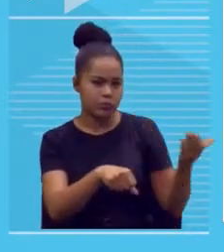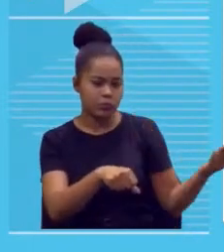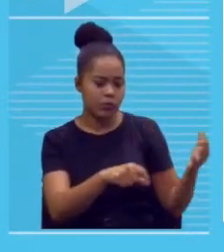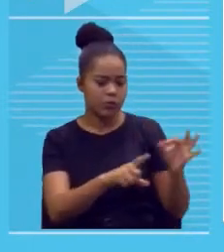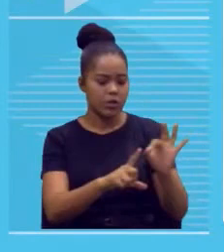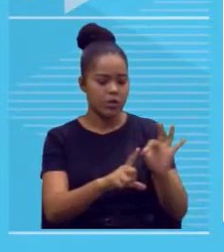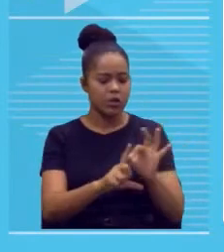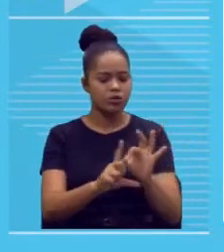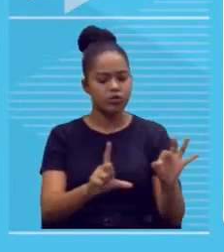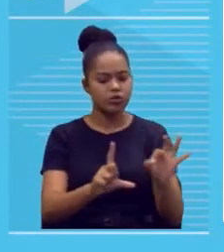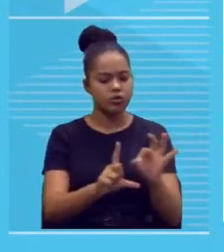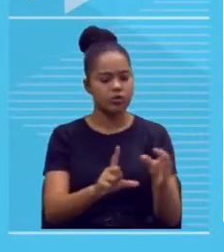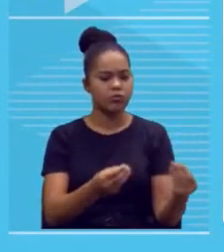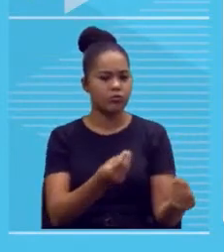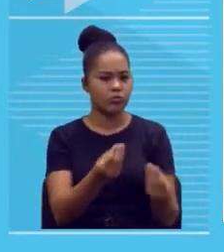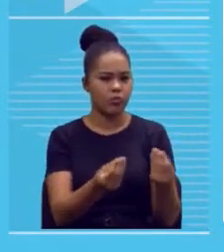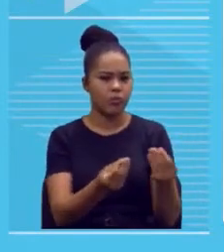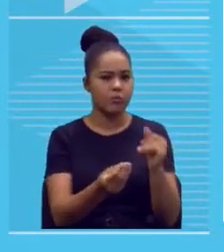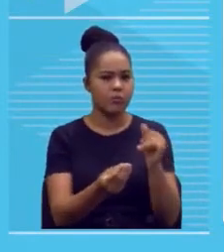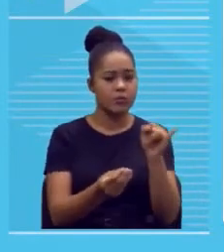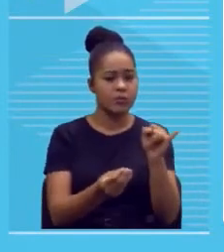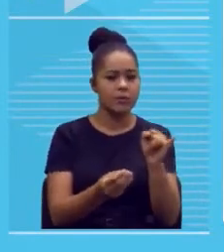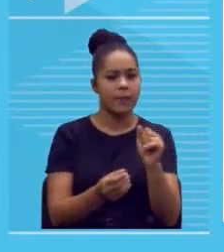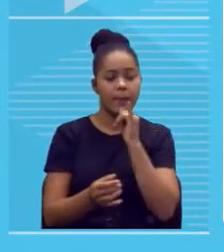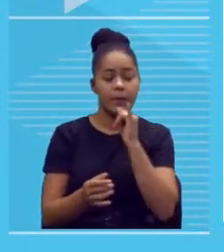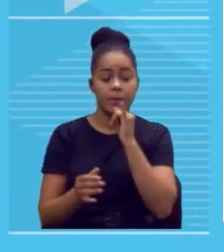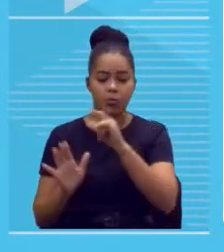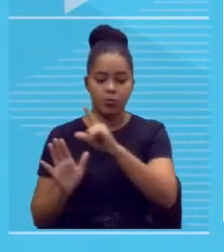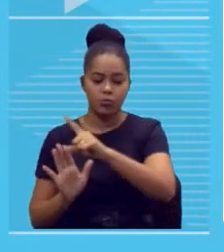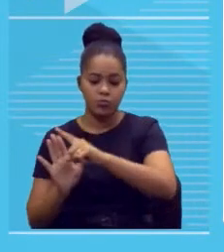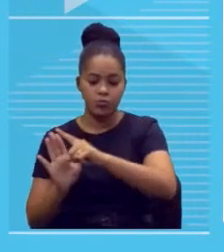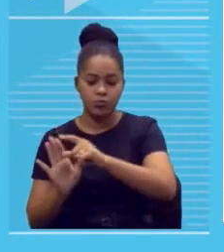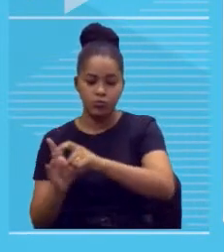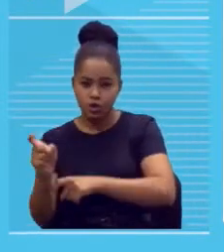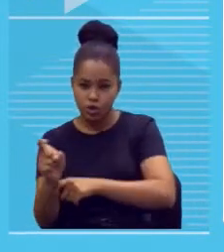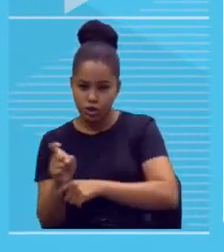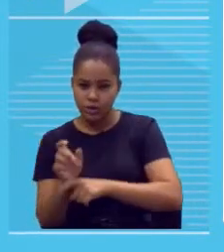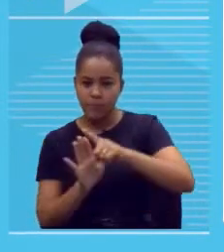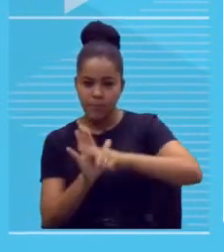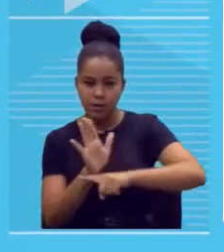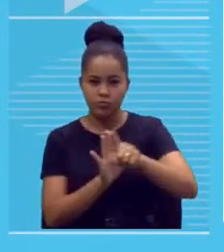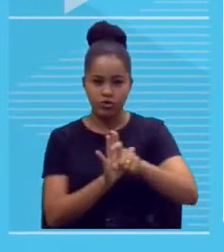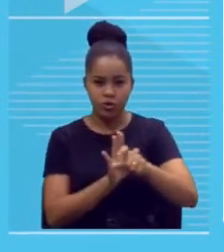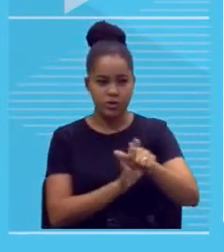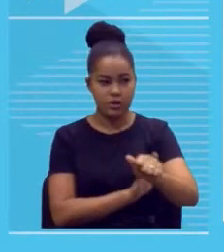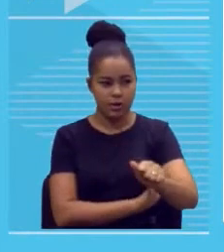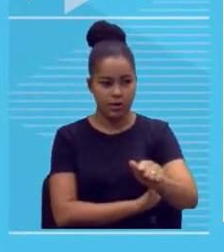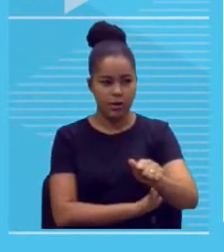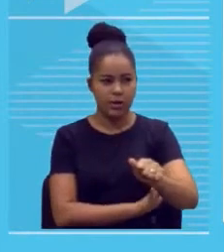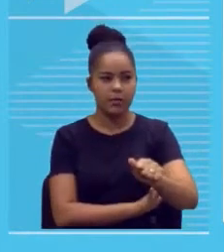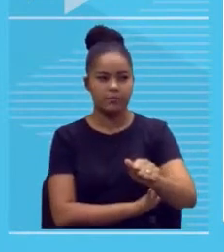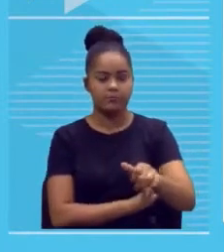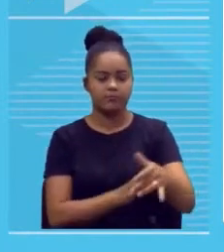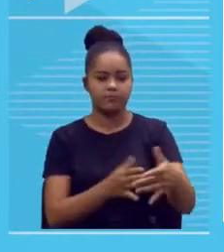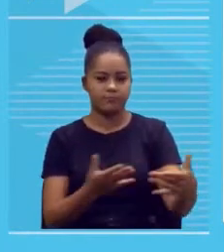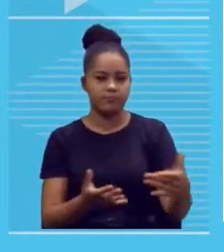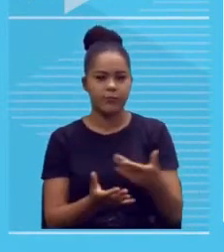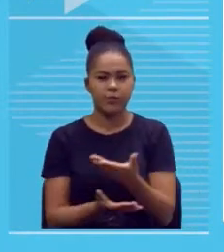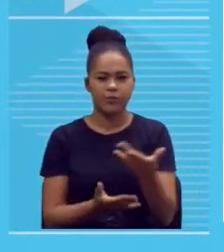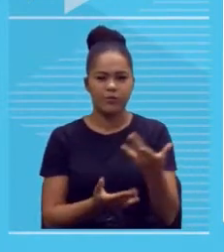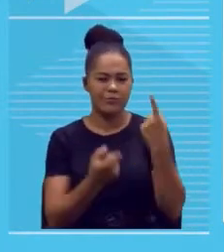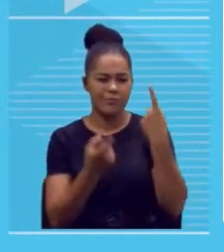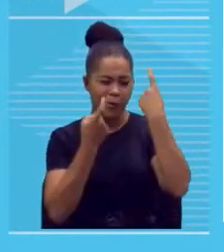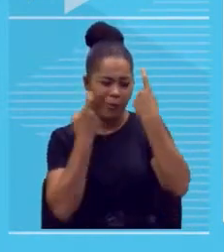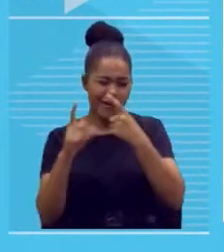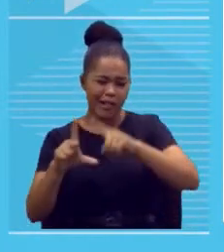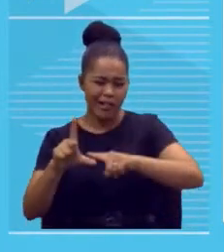nós subtraímos o x do xa, professor. Então, não vai te preocupar com esse monte de